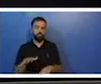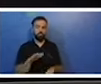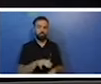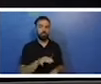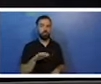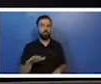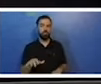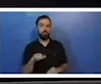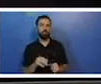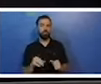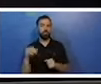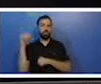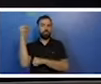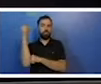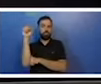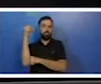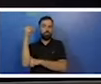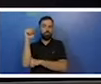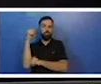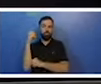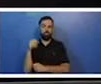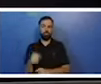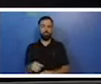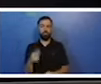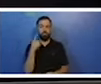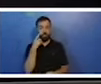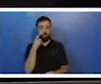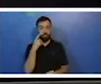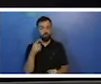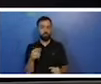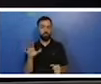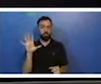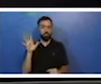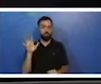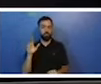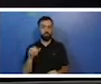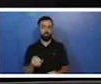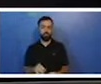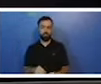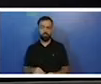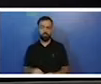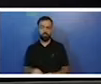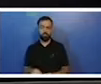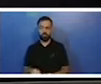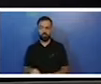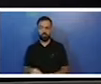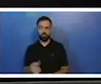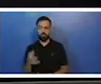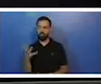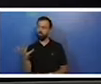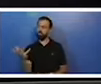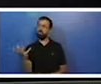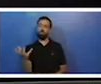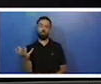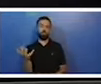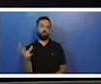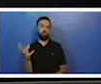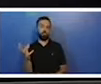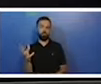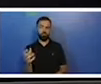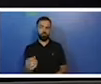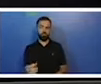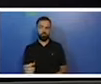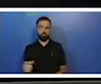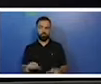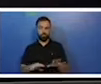bola coordenação motora olho mão olho mão na que nós vamos fazer olhar a bola e